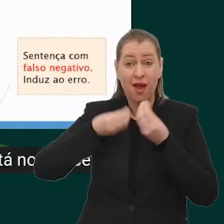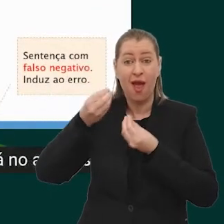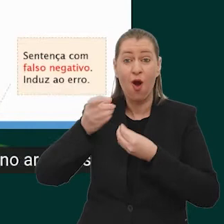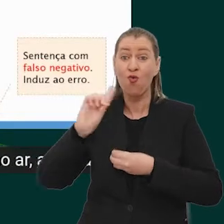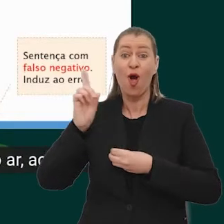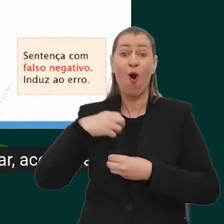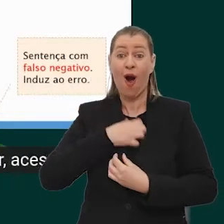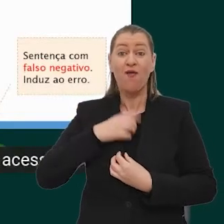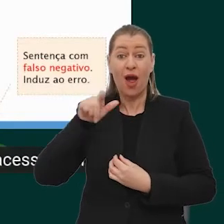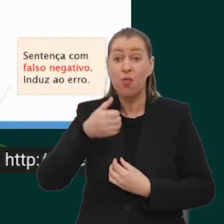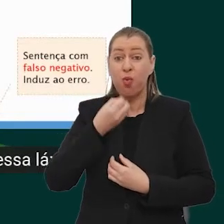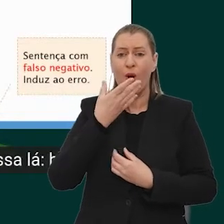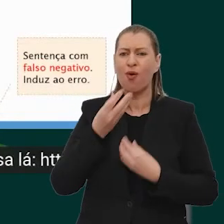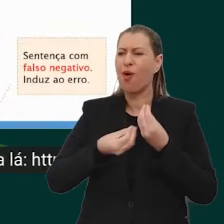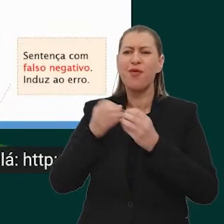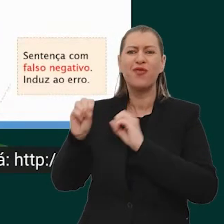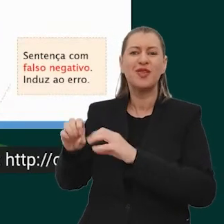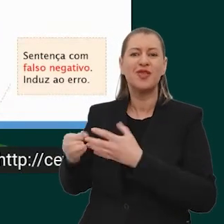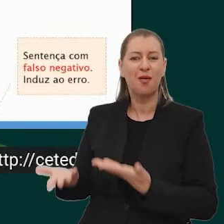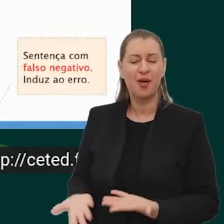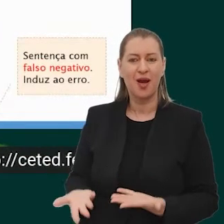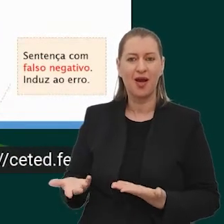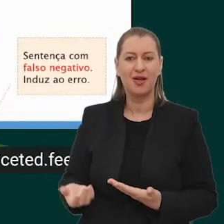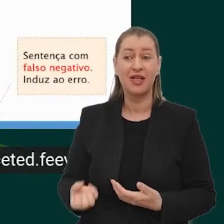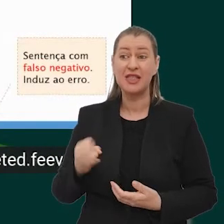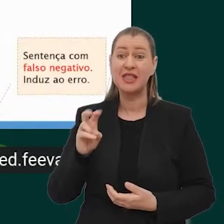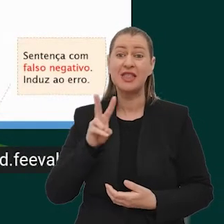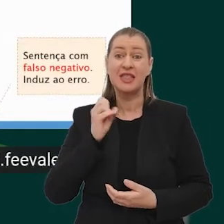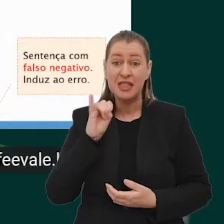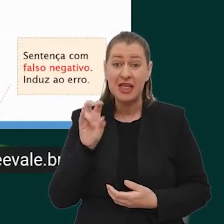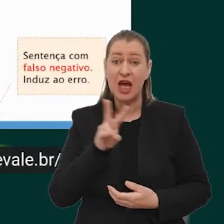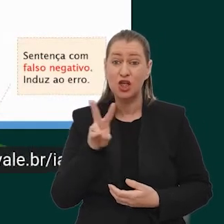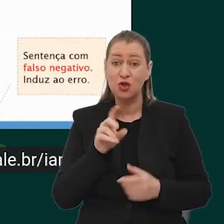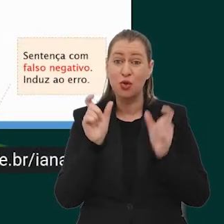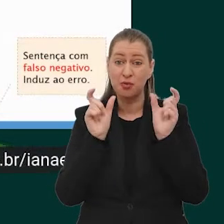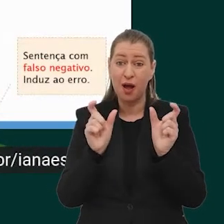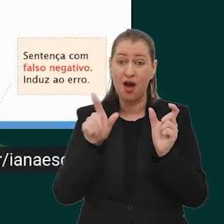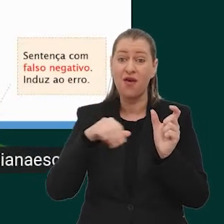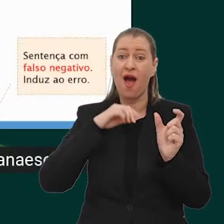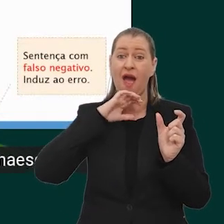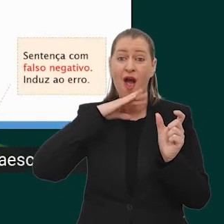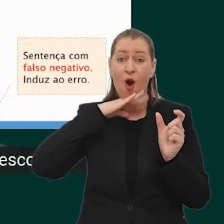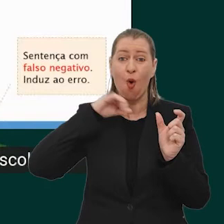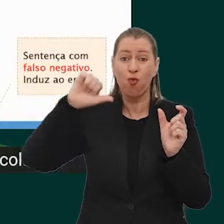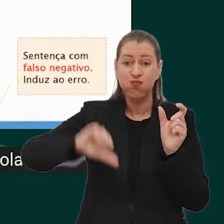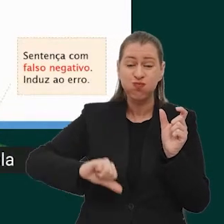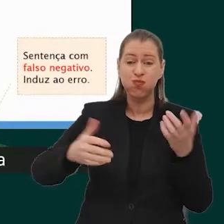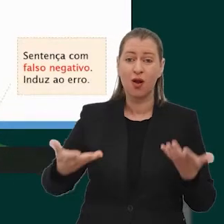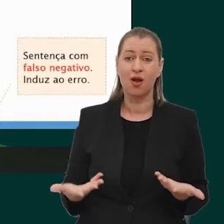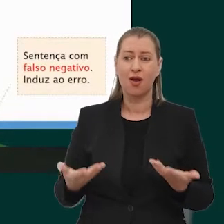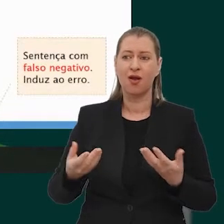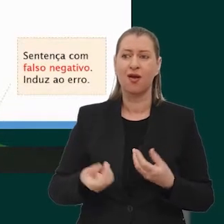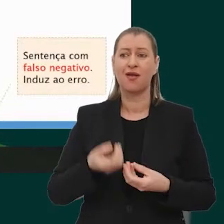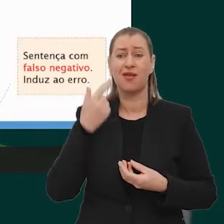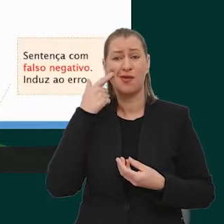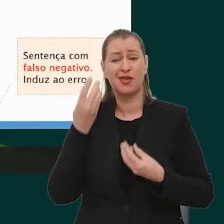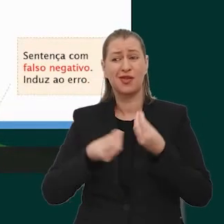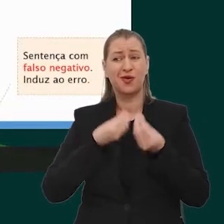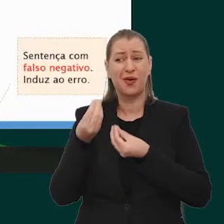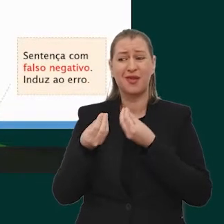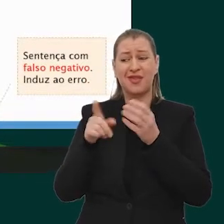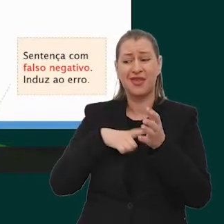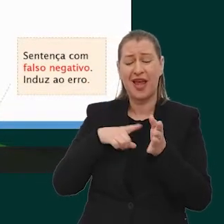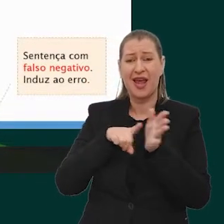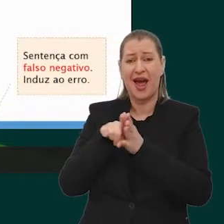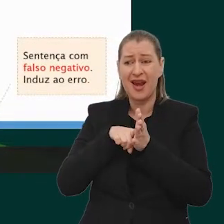de situação, de análise, de correferência, que a gente percebeu, opa, não vai dar. A gente não